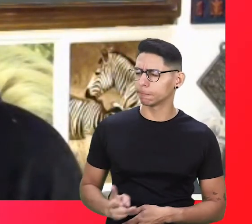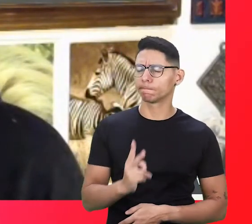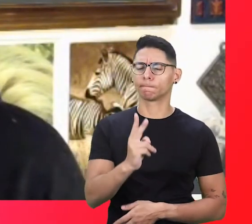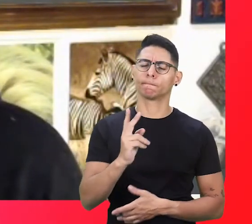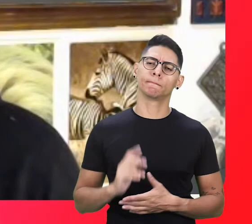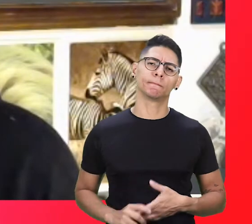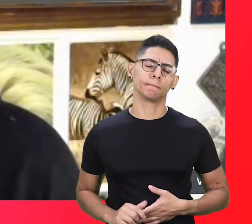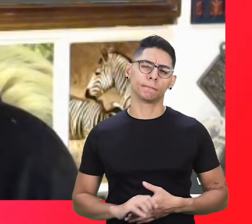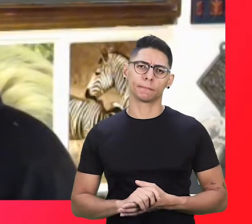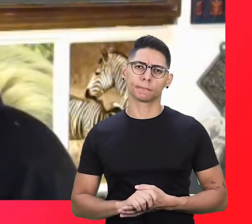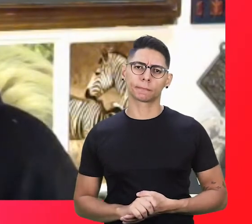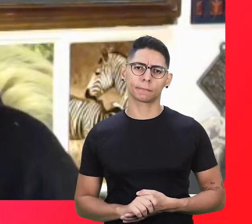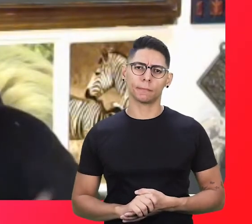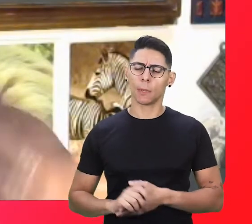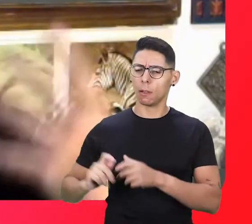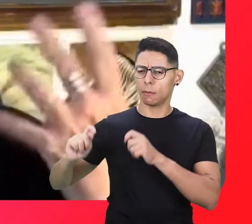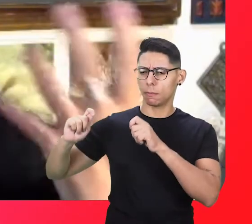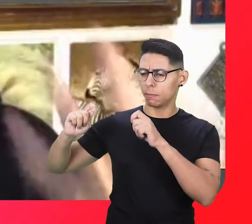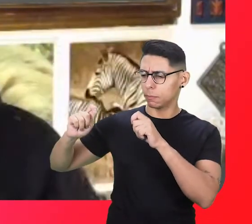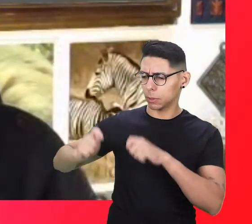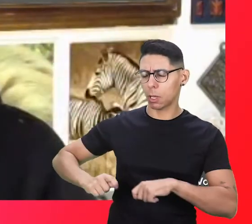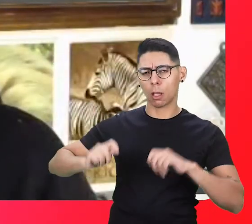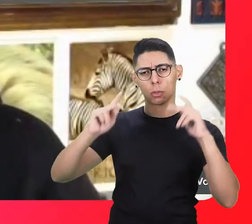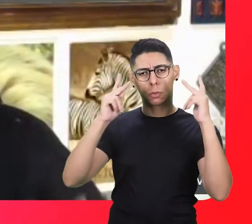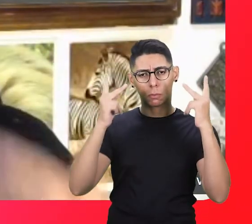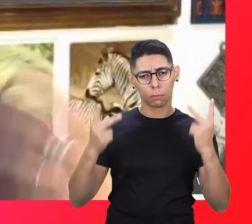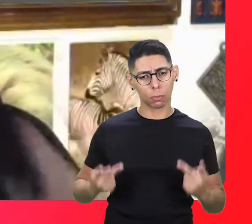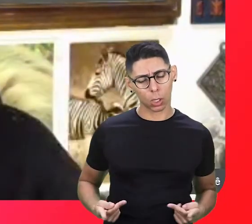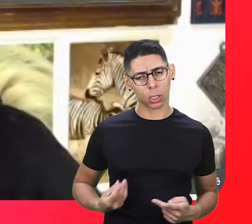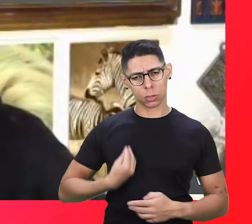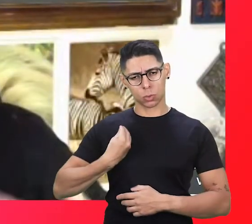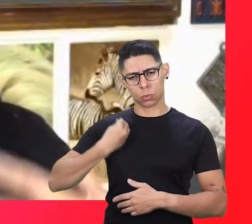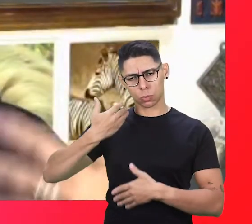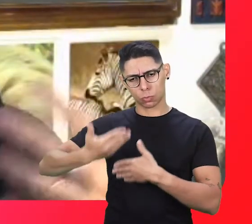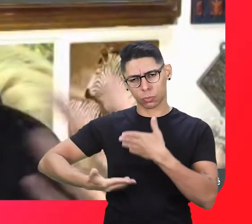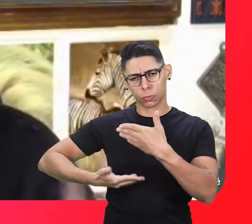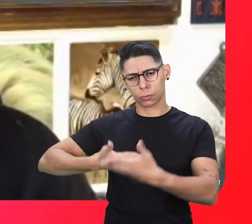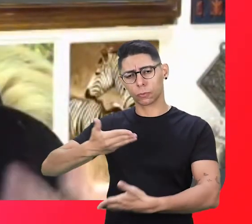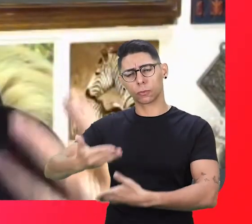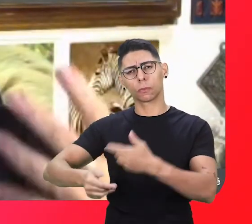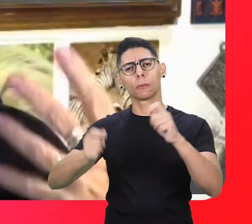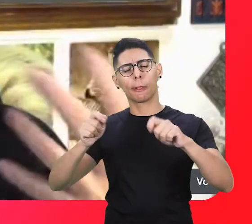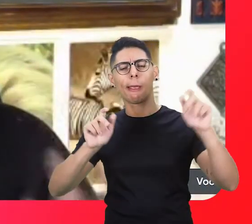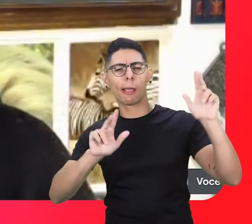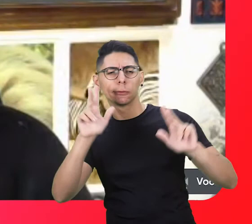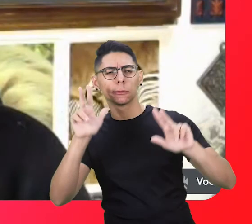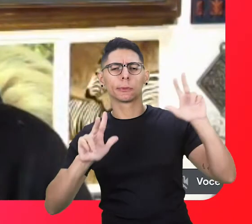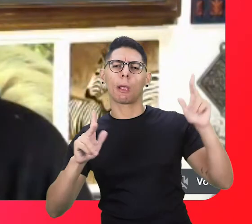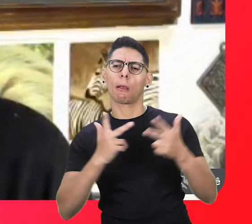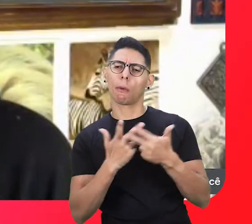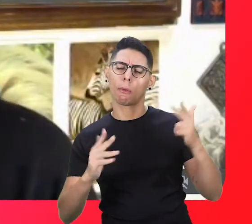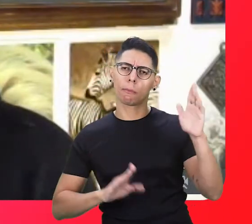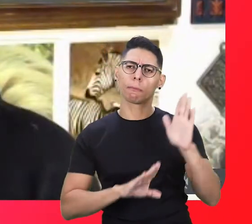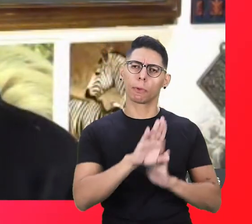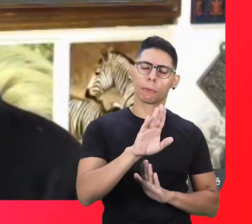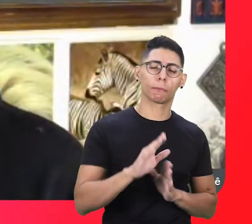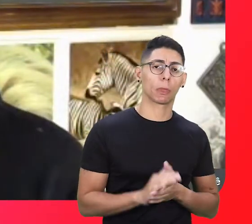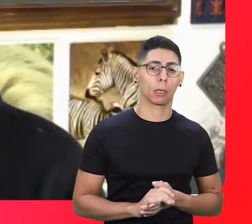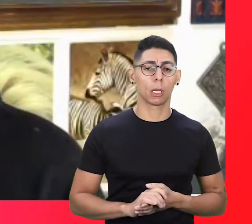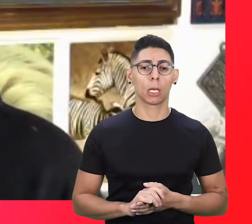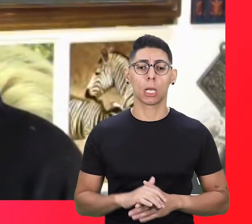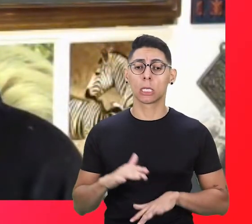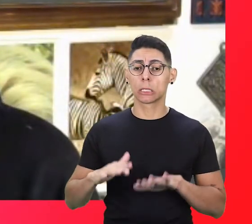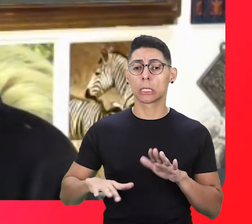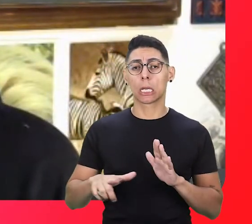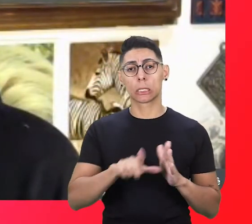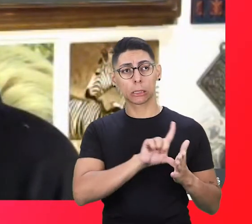fé na capacidade humana de existir, de se divertir, de superar. Tem sido bem difícil para